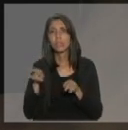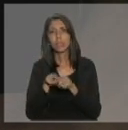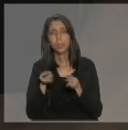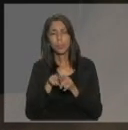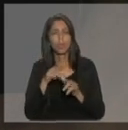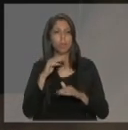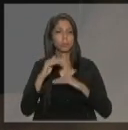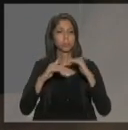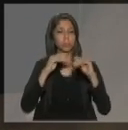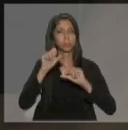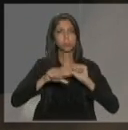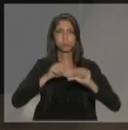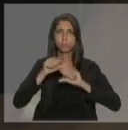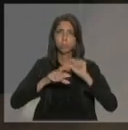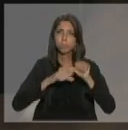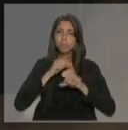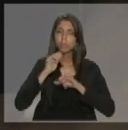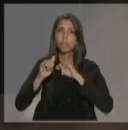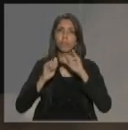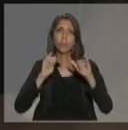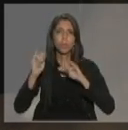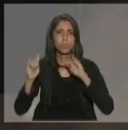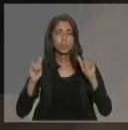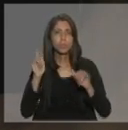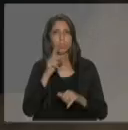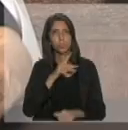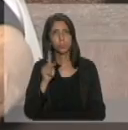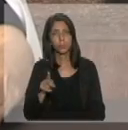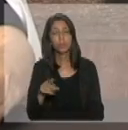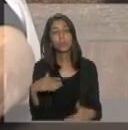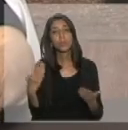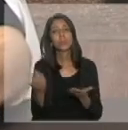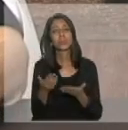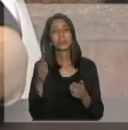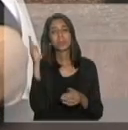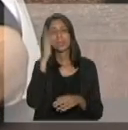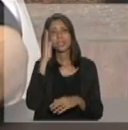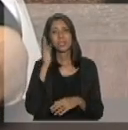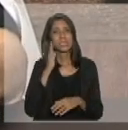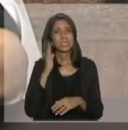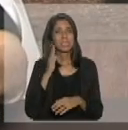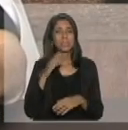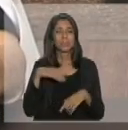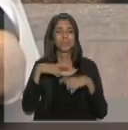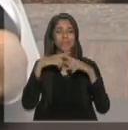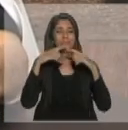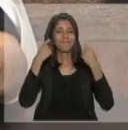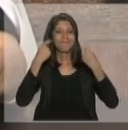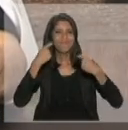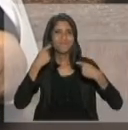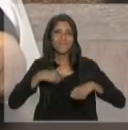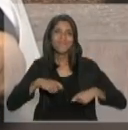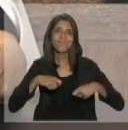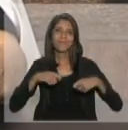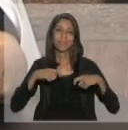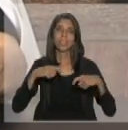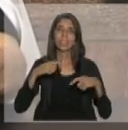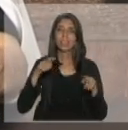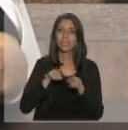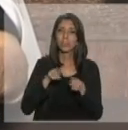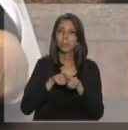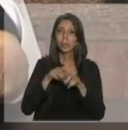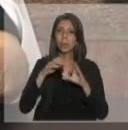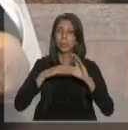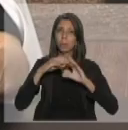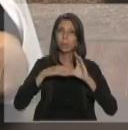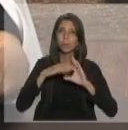uma evolução muito grande de informação para os professores, que hoje o Brasil é altamente competitivo nos festivais internacionais e nos